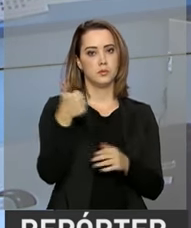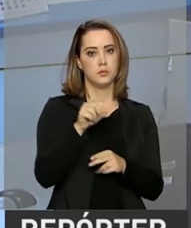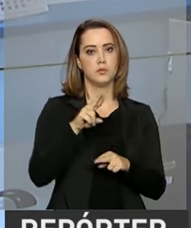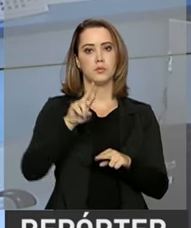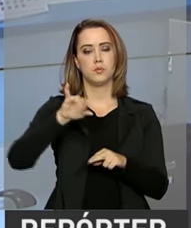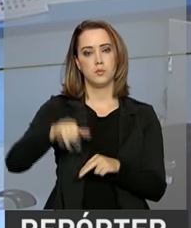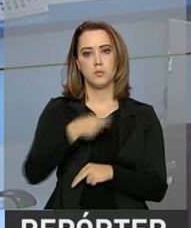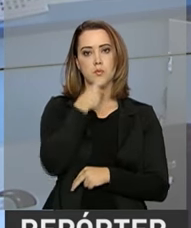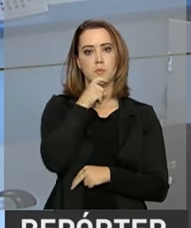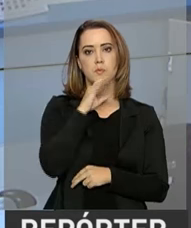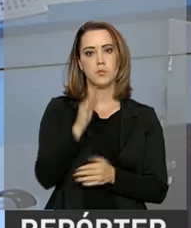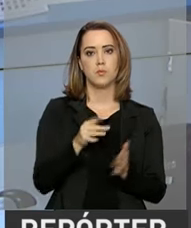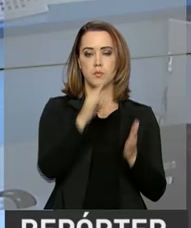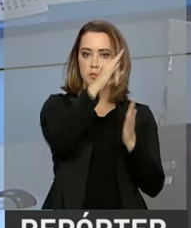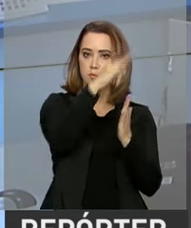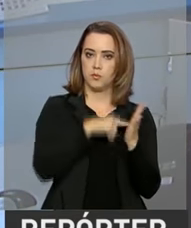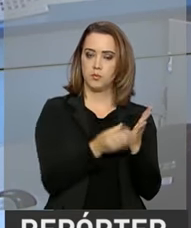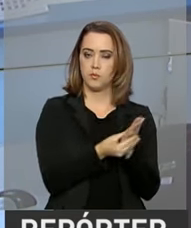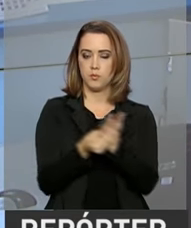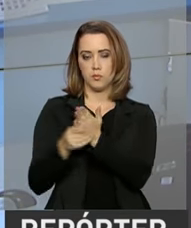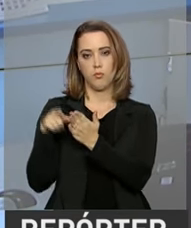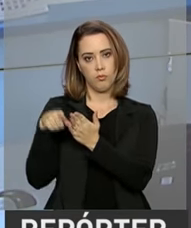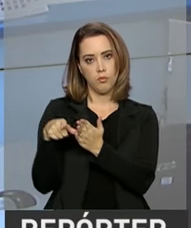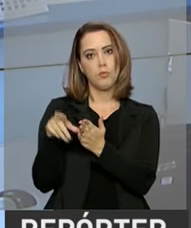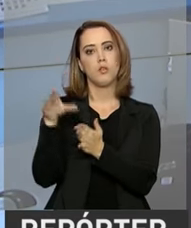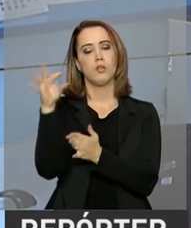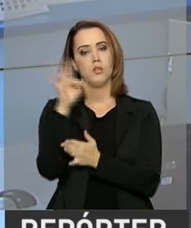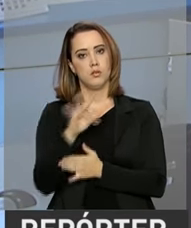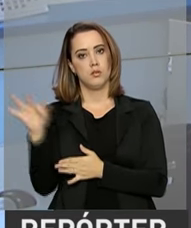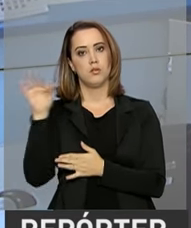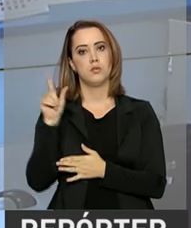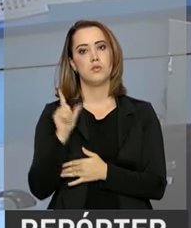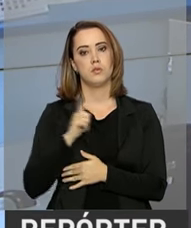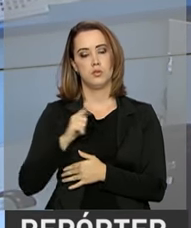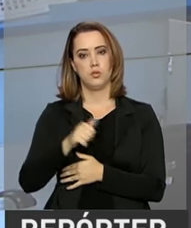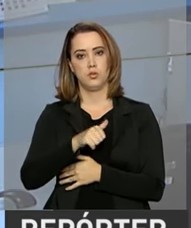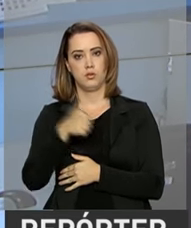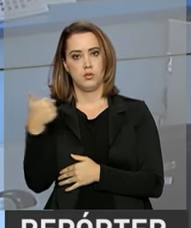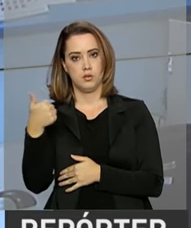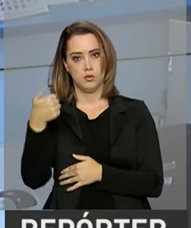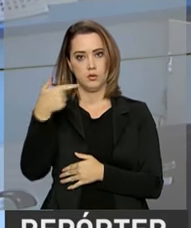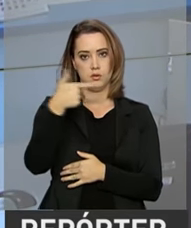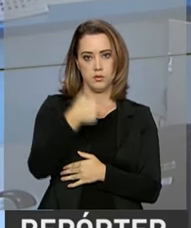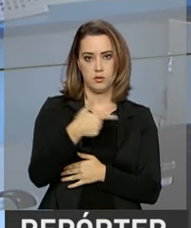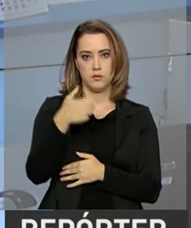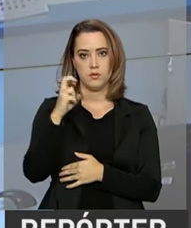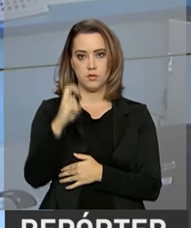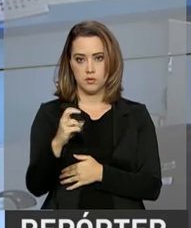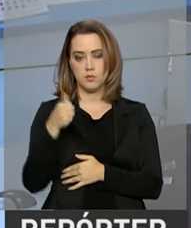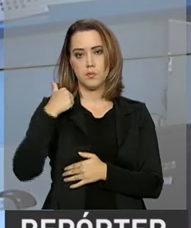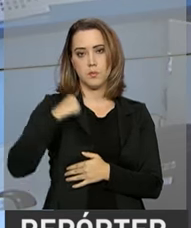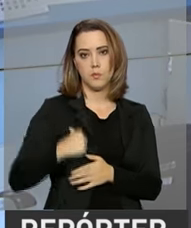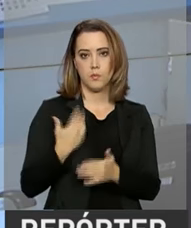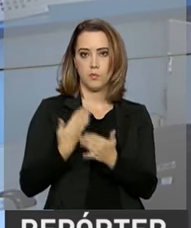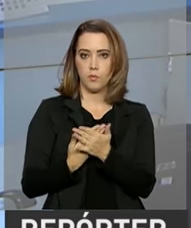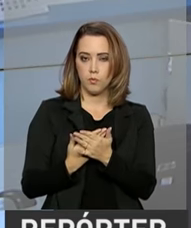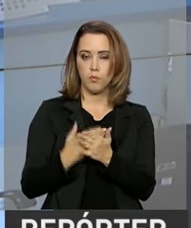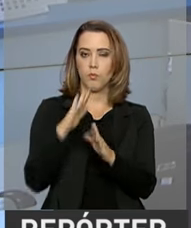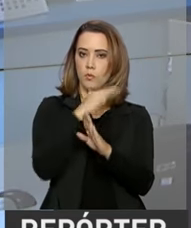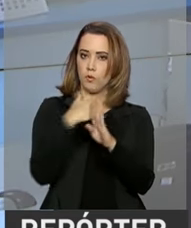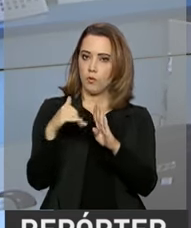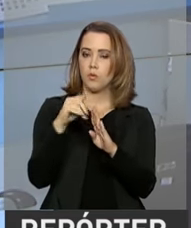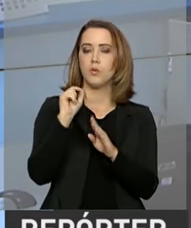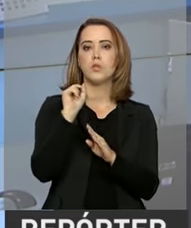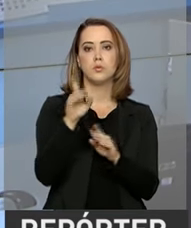documentos nas instituições de ensino. São ofertadas no segundo semestre deste ano mais de 125.000 1000 bolsas